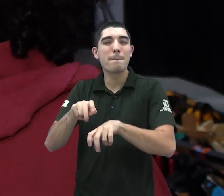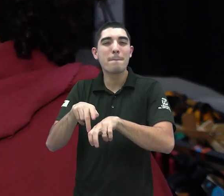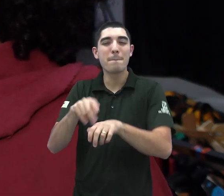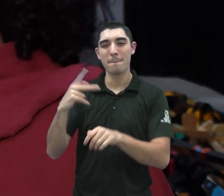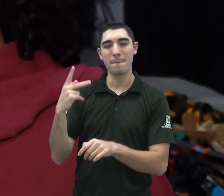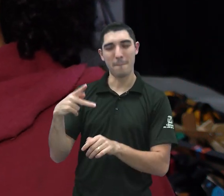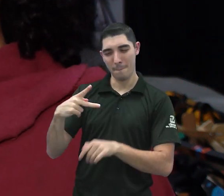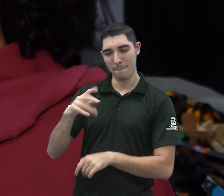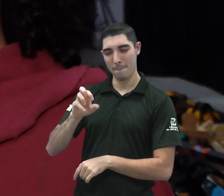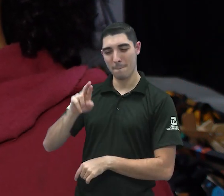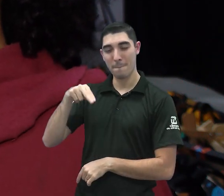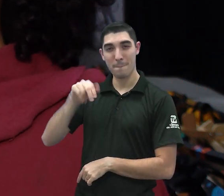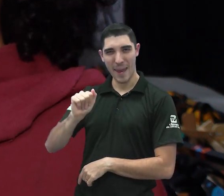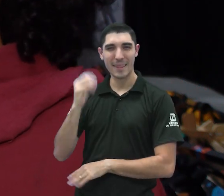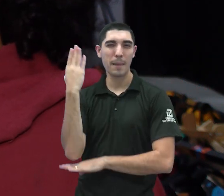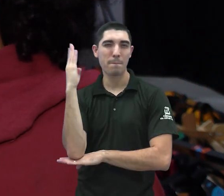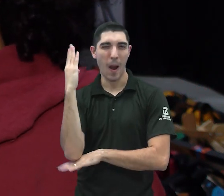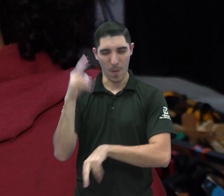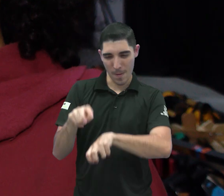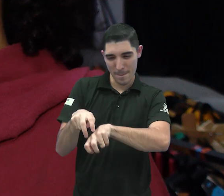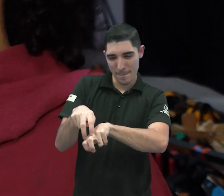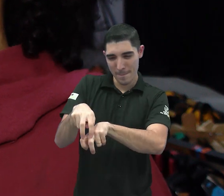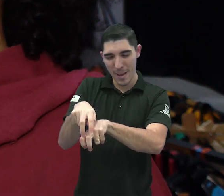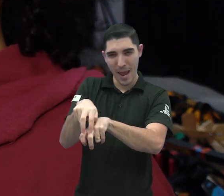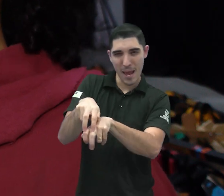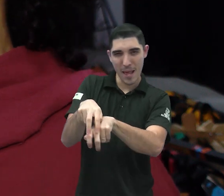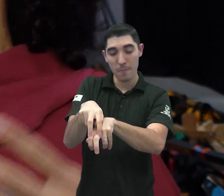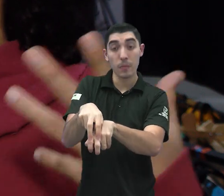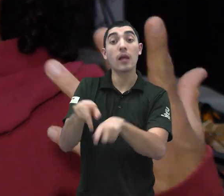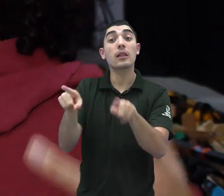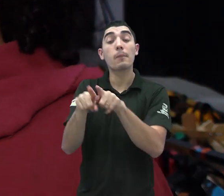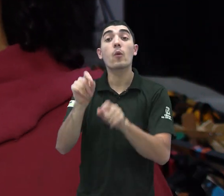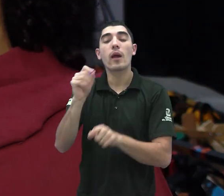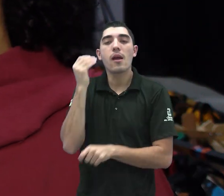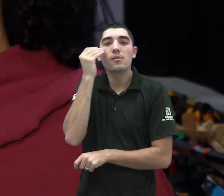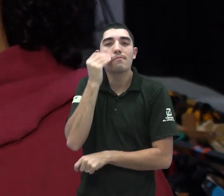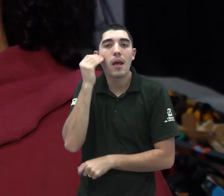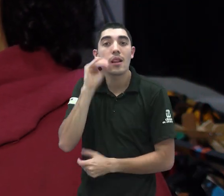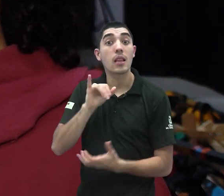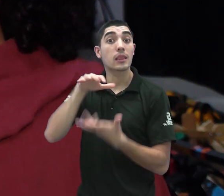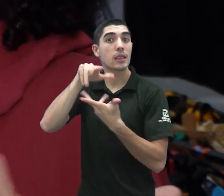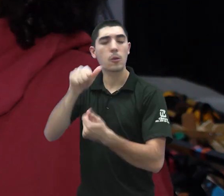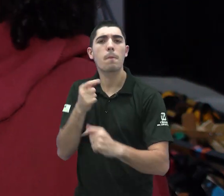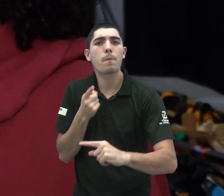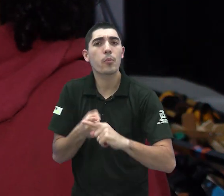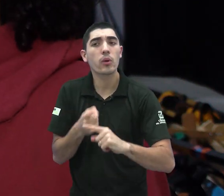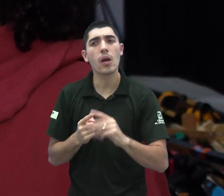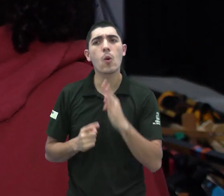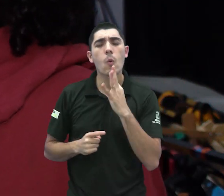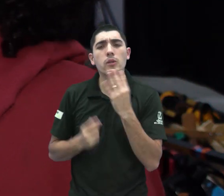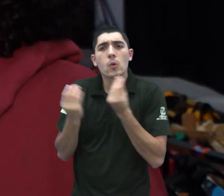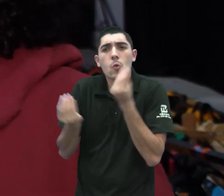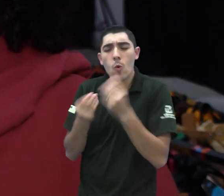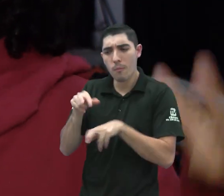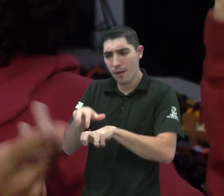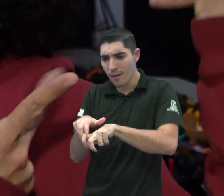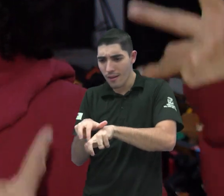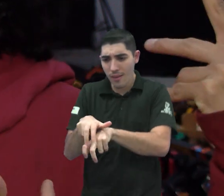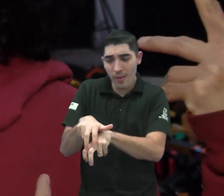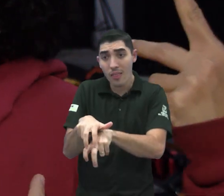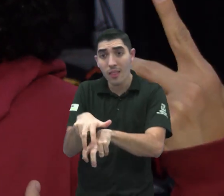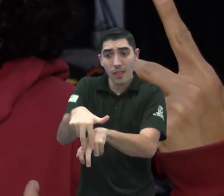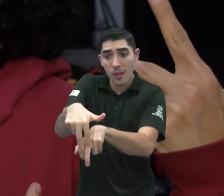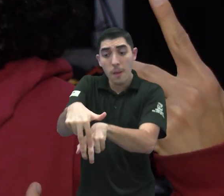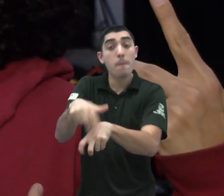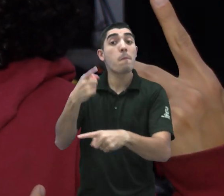E estamos levando também uma vivência intergeracional, que é para quem quer vivenciar a perna de pau ou para quem já